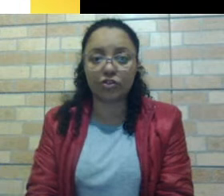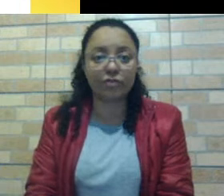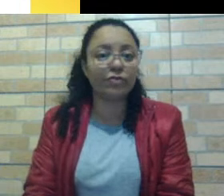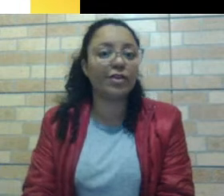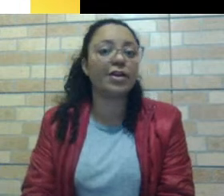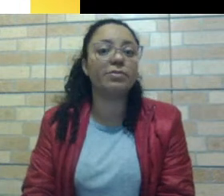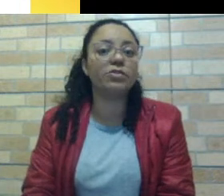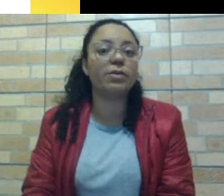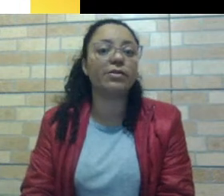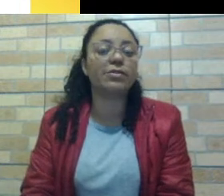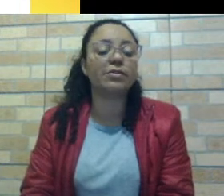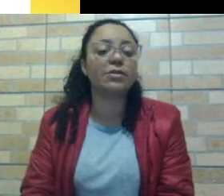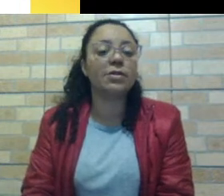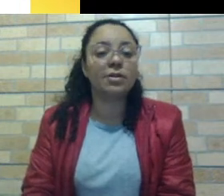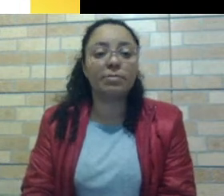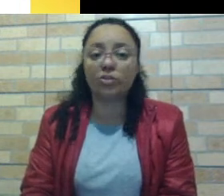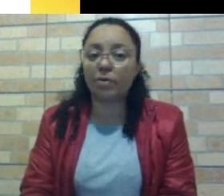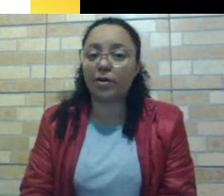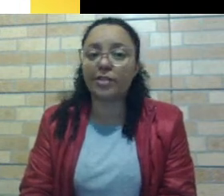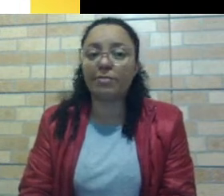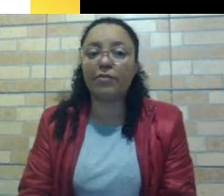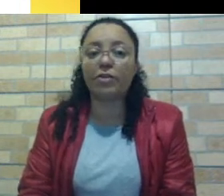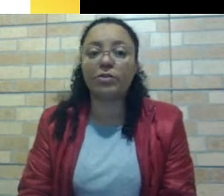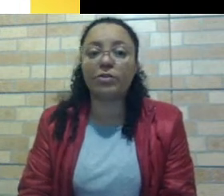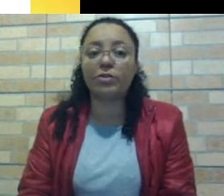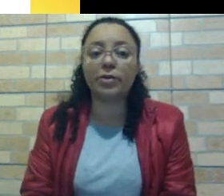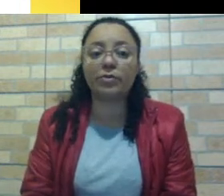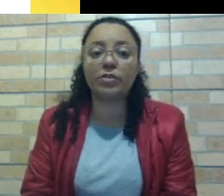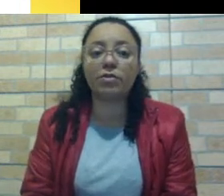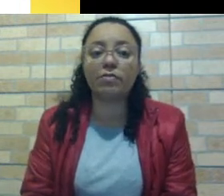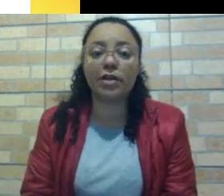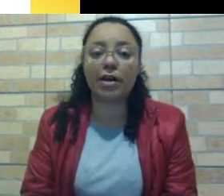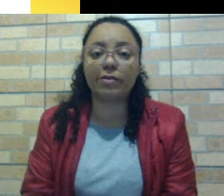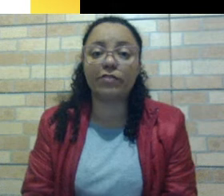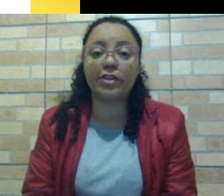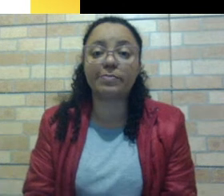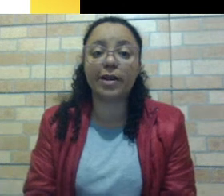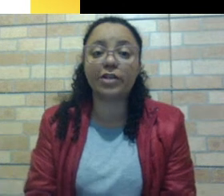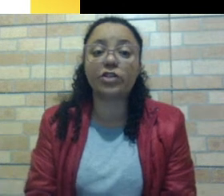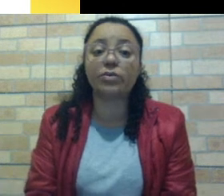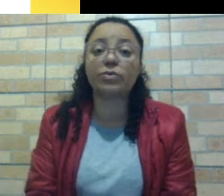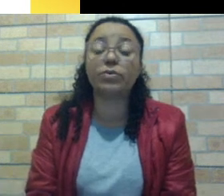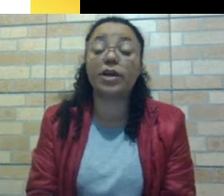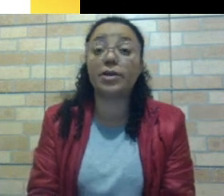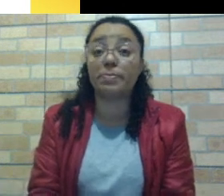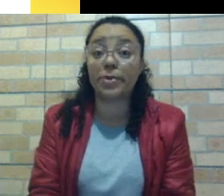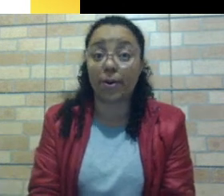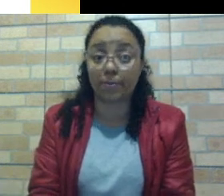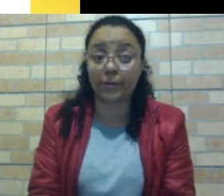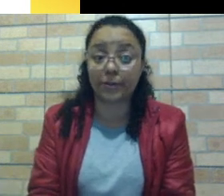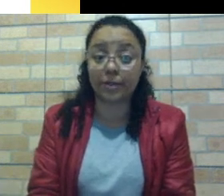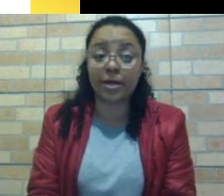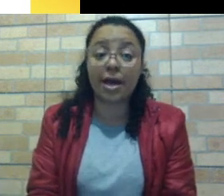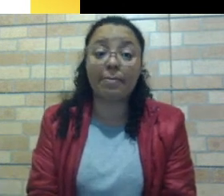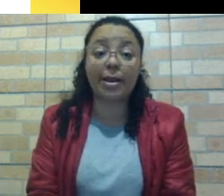Beatbox. Vocês já ouviram falar em beatbox? Beatbox é uma forma de percussão vocal que faz parte da cultura